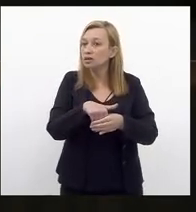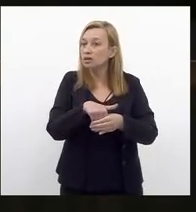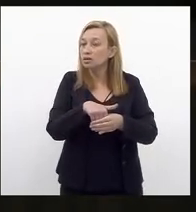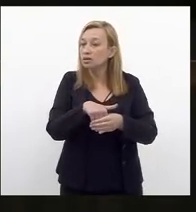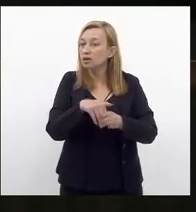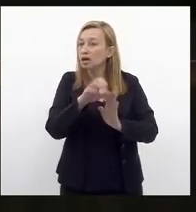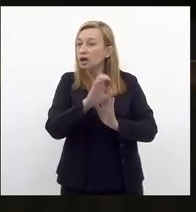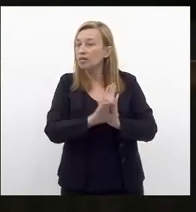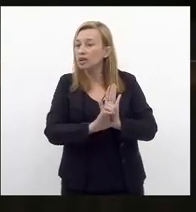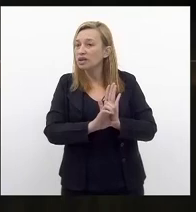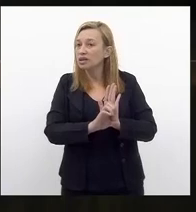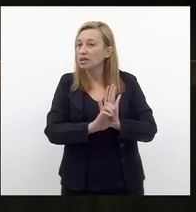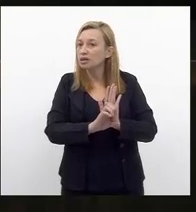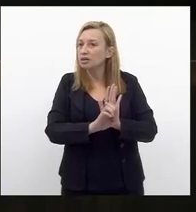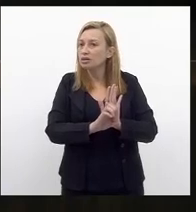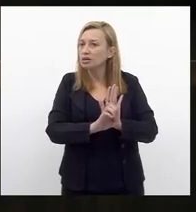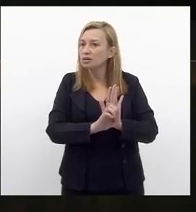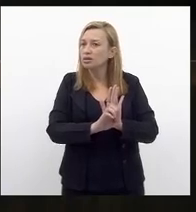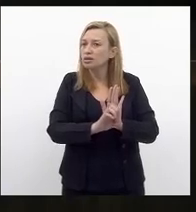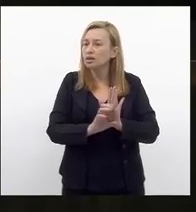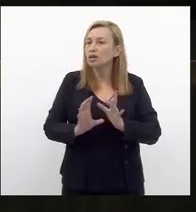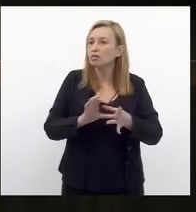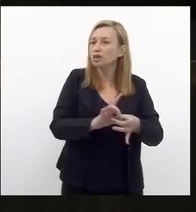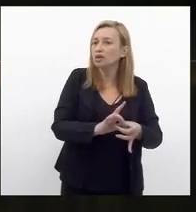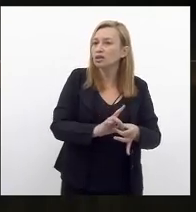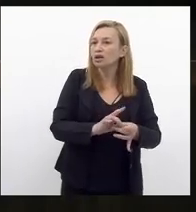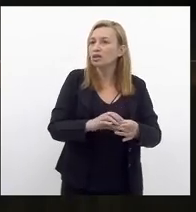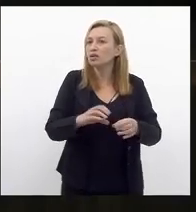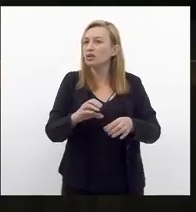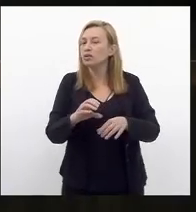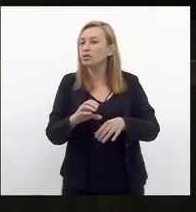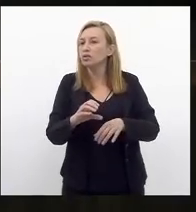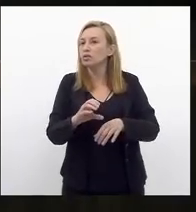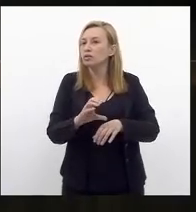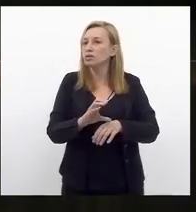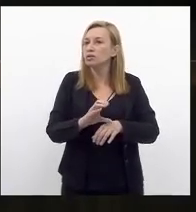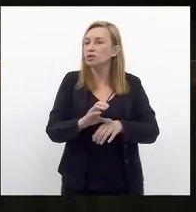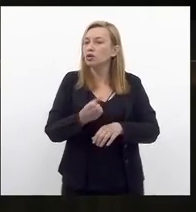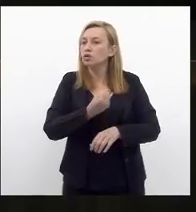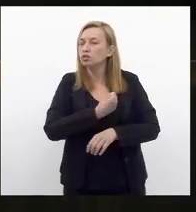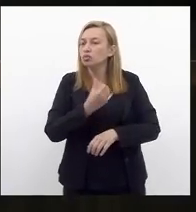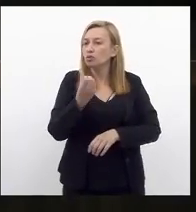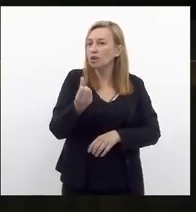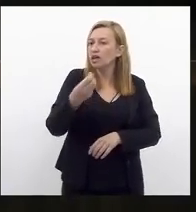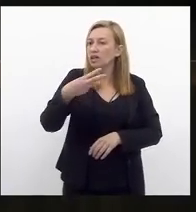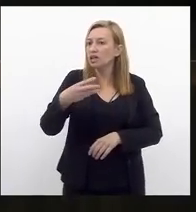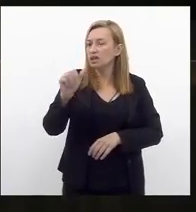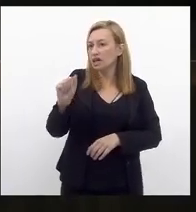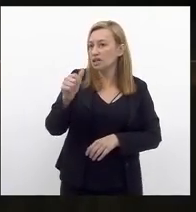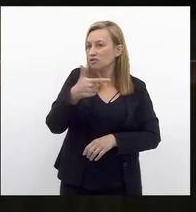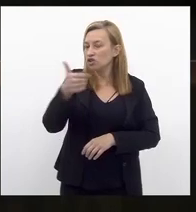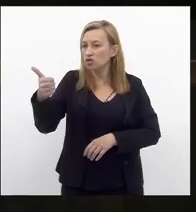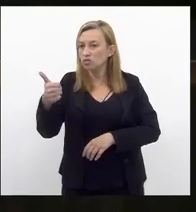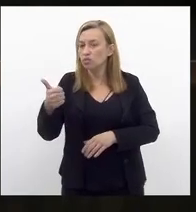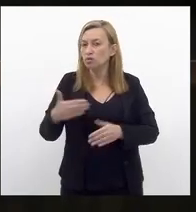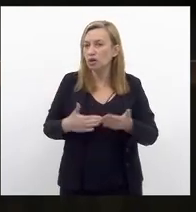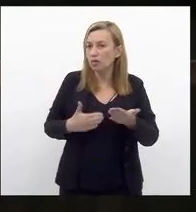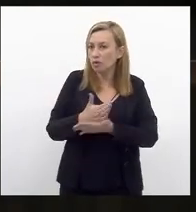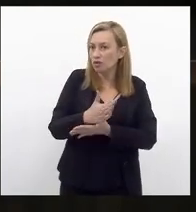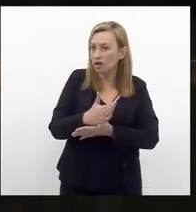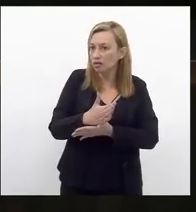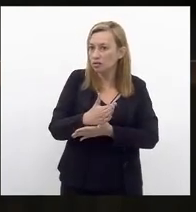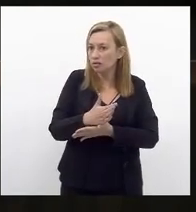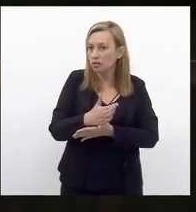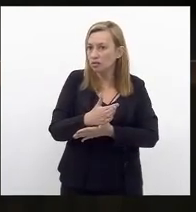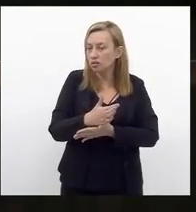ai emenda assim me dado a emenda constitucional nº 6 atualizado de 2016 que a prova nesse Moção